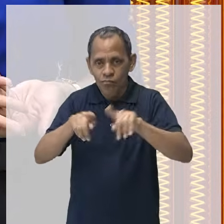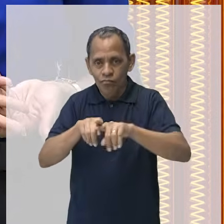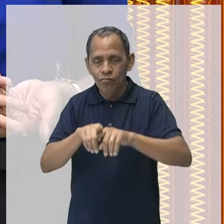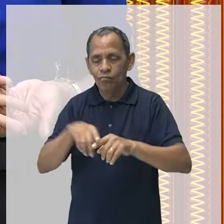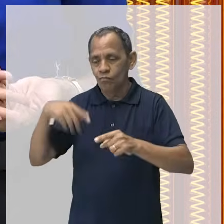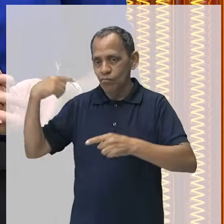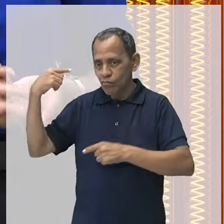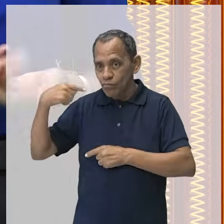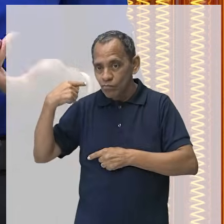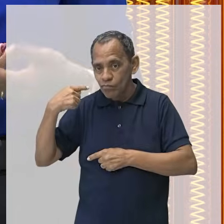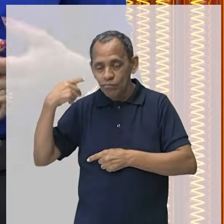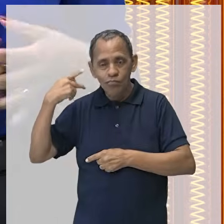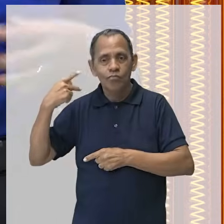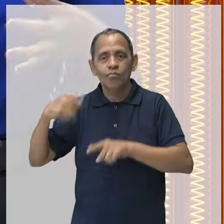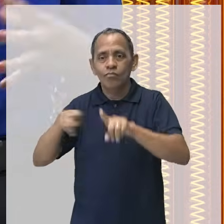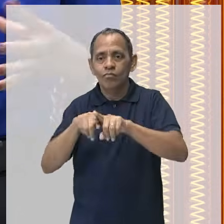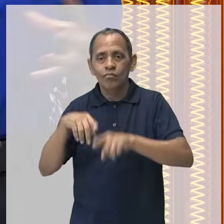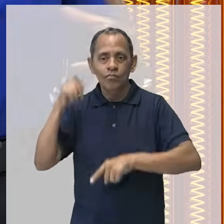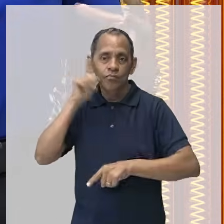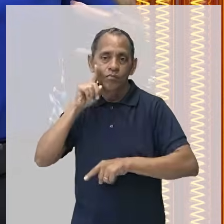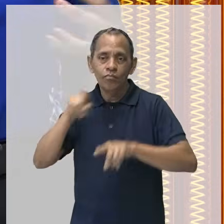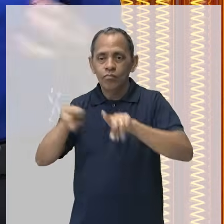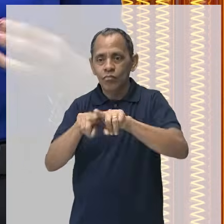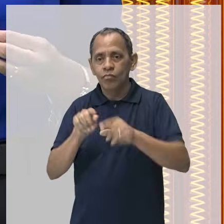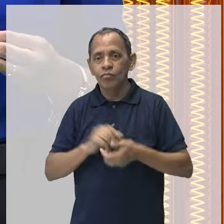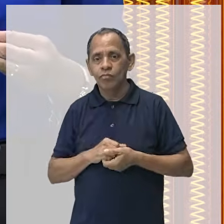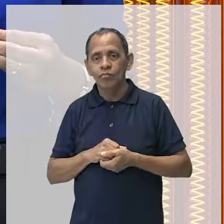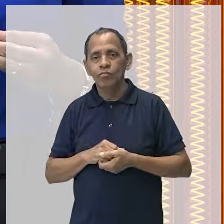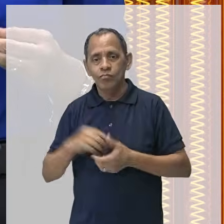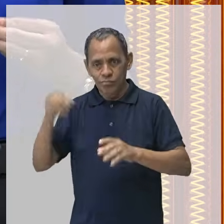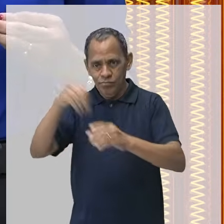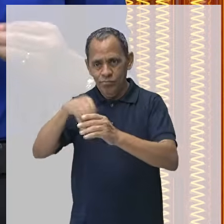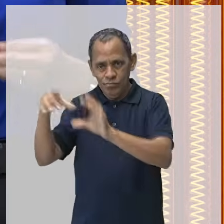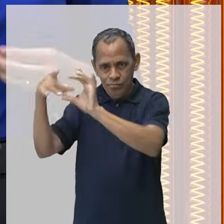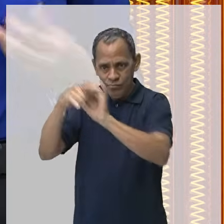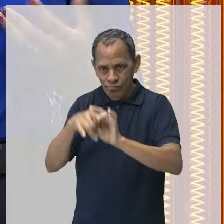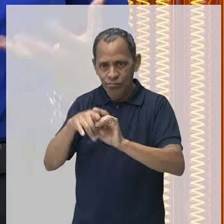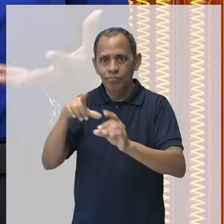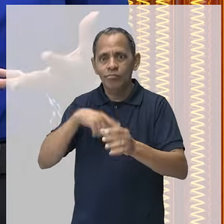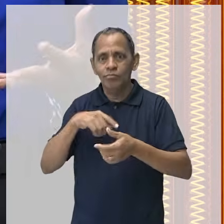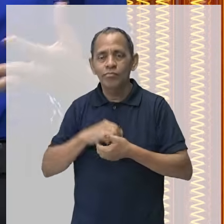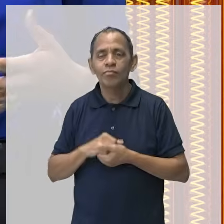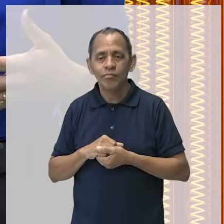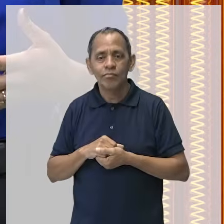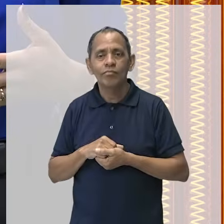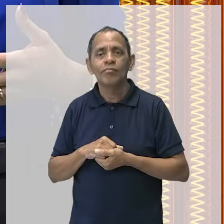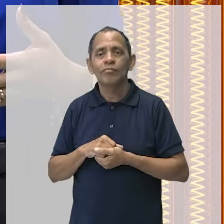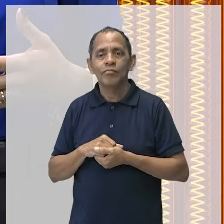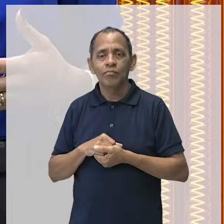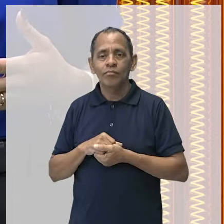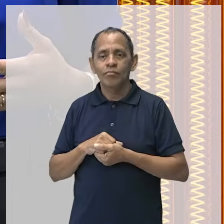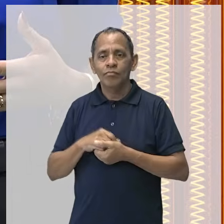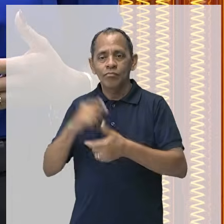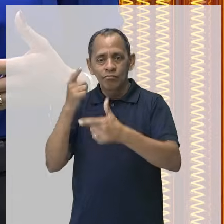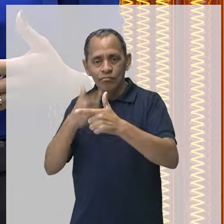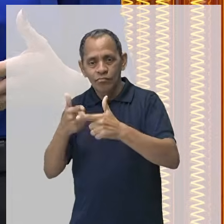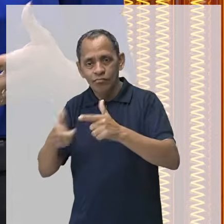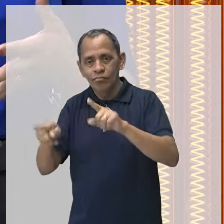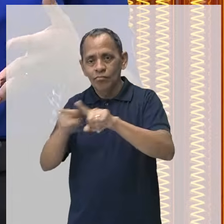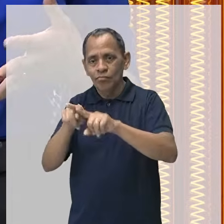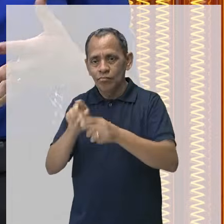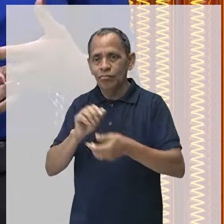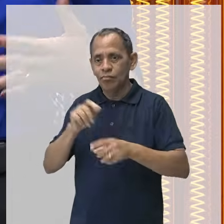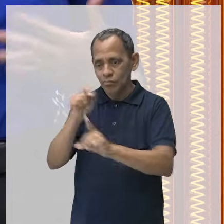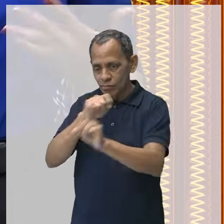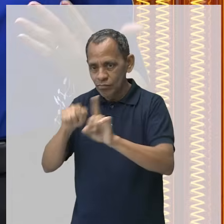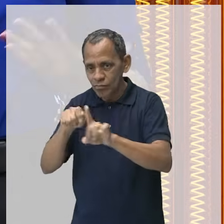economia estadunidense. Então, esse contexto gerava aí uma certa instabilidade e insatisfação social, que